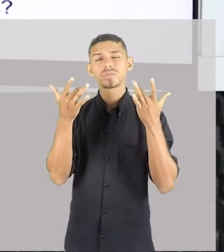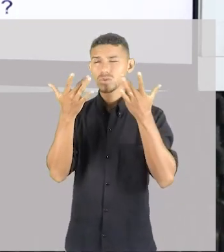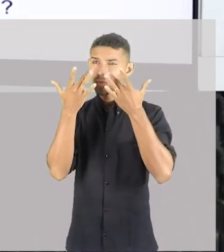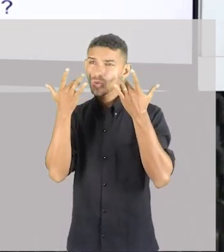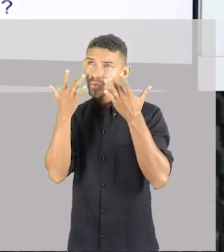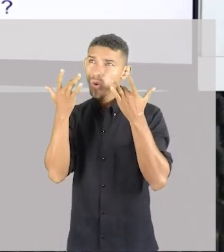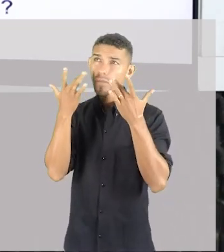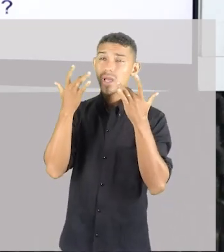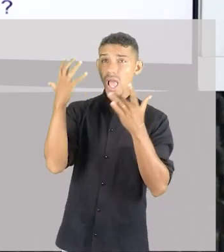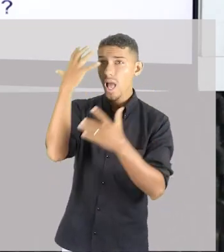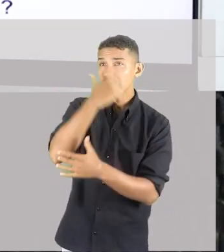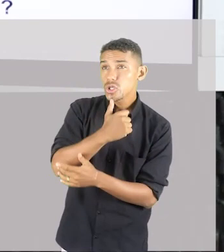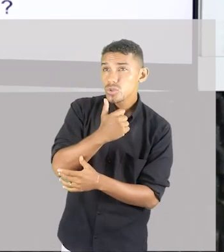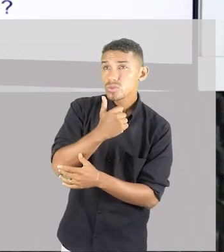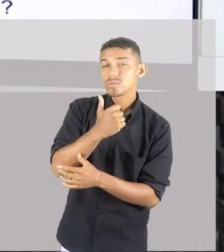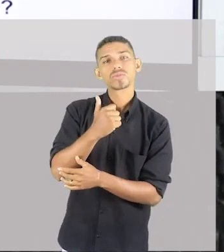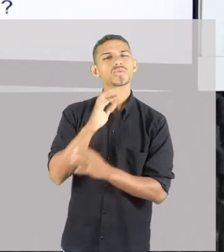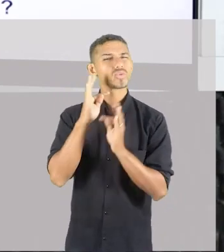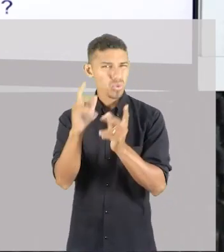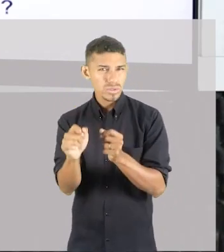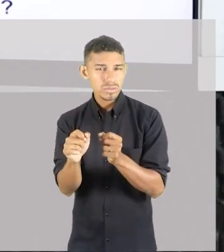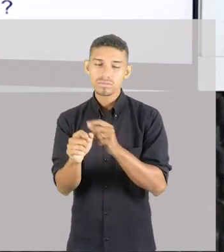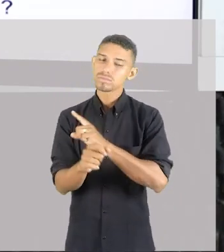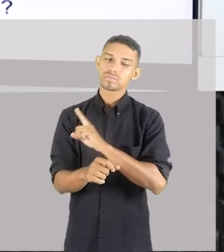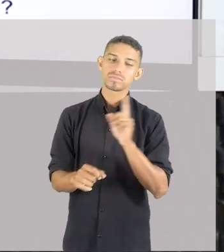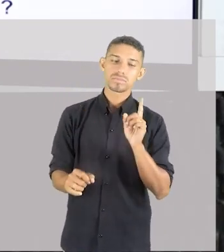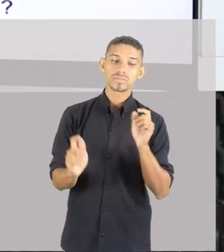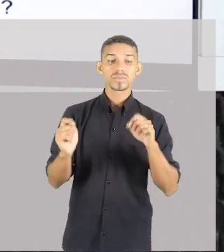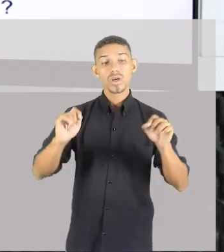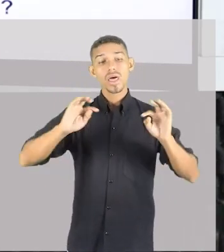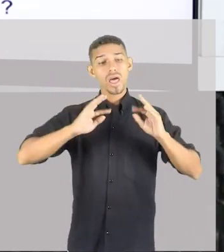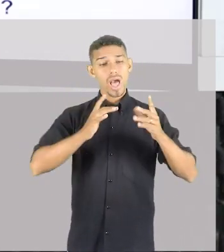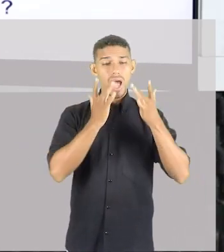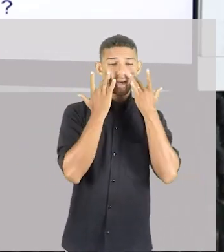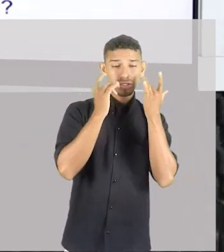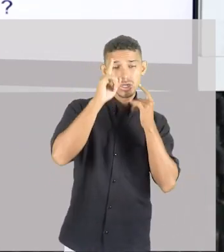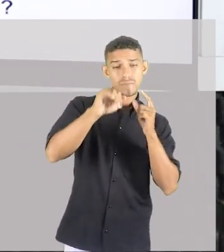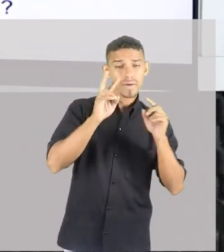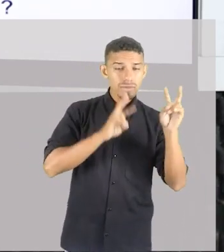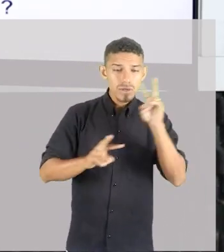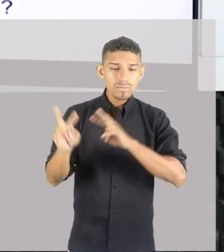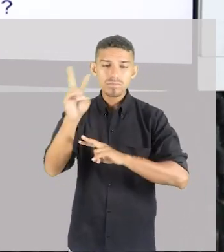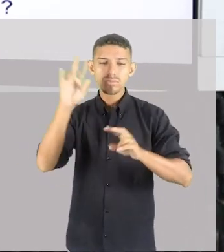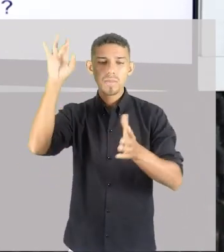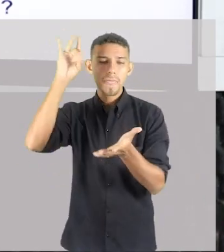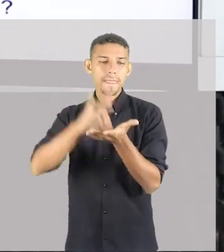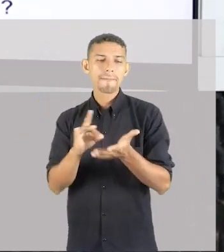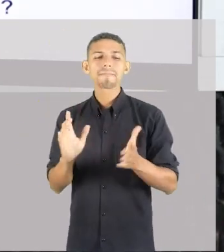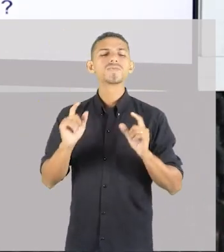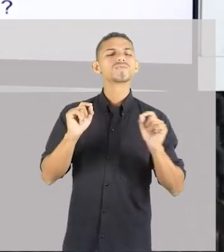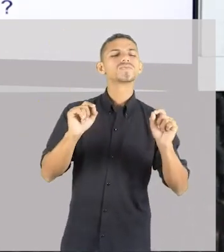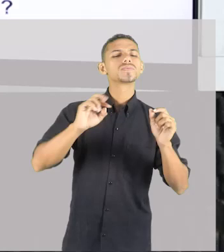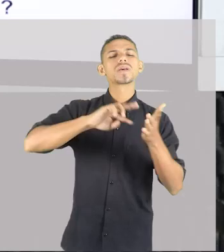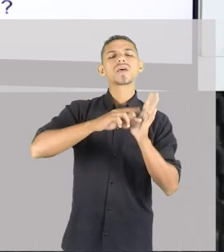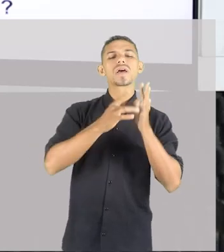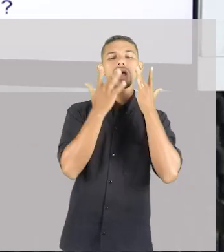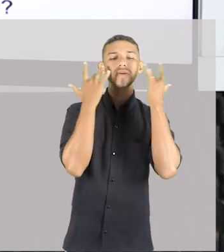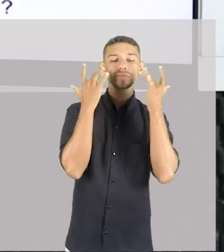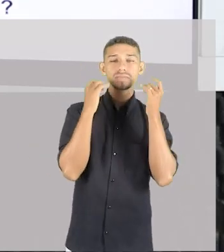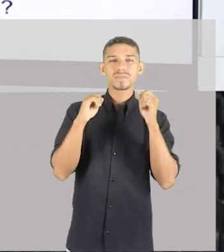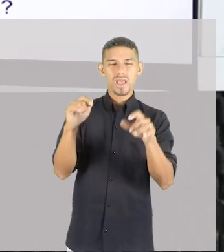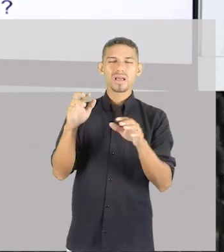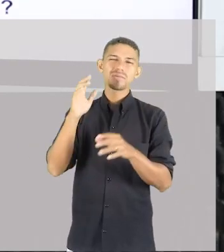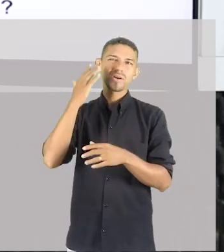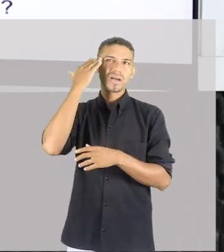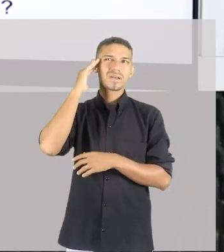bela? A arte é uma via de compreensão do real? O que é arte? Quais são as funções dela? Só que isso aqui parece tão distante quando a gente fala,